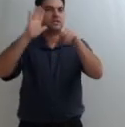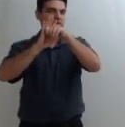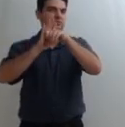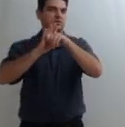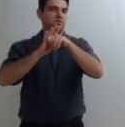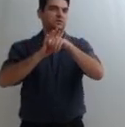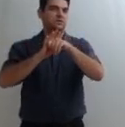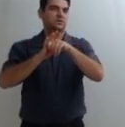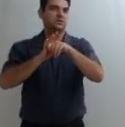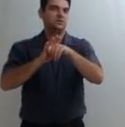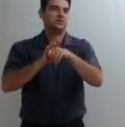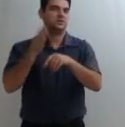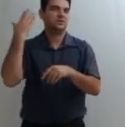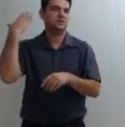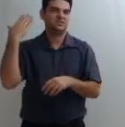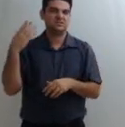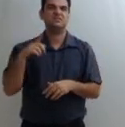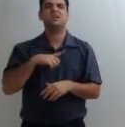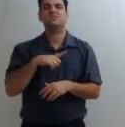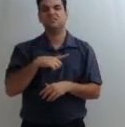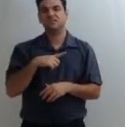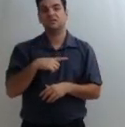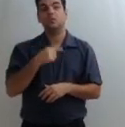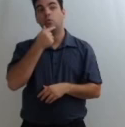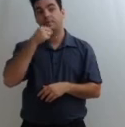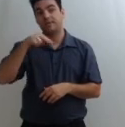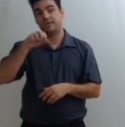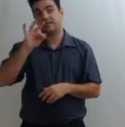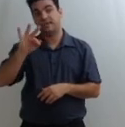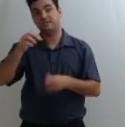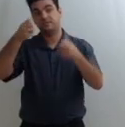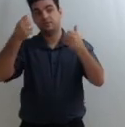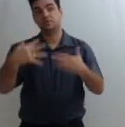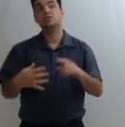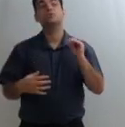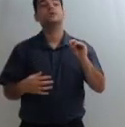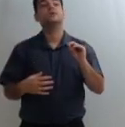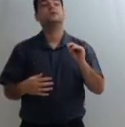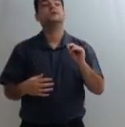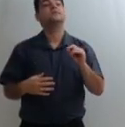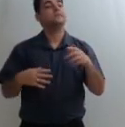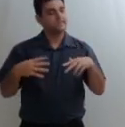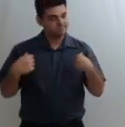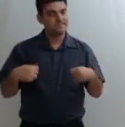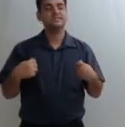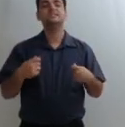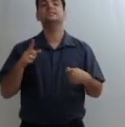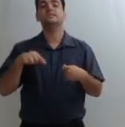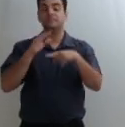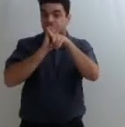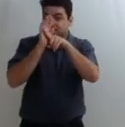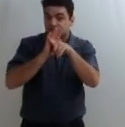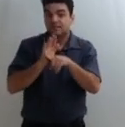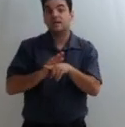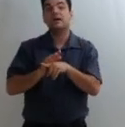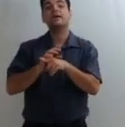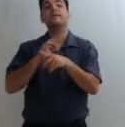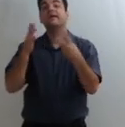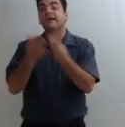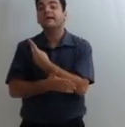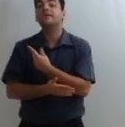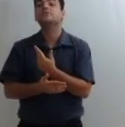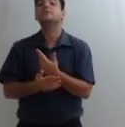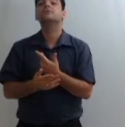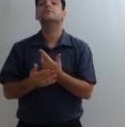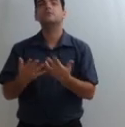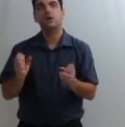onde o ministro Nef Cordeiro, sua excelência, reiterou a necessidade de se analisar a falta grave no curso da execução